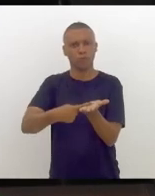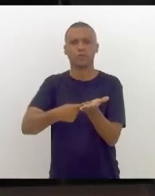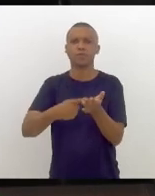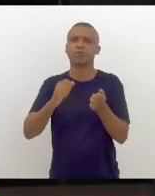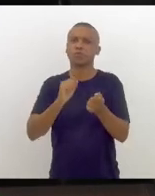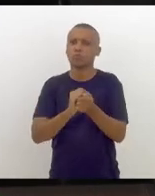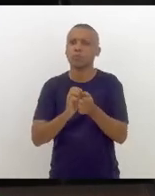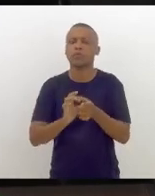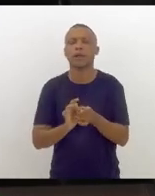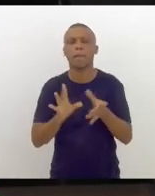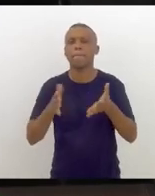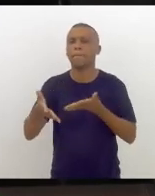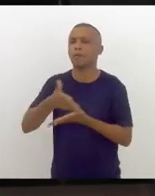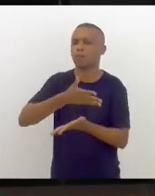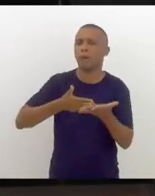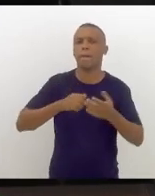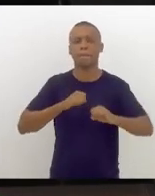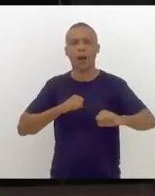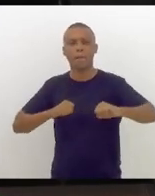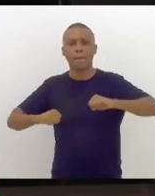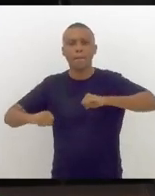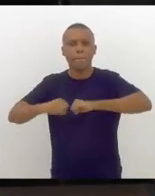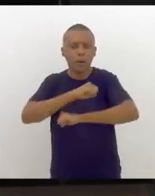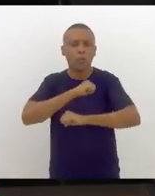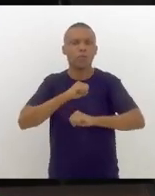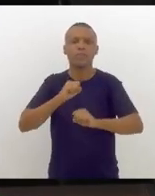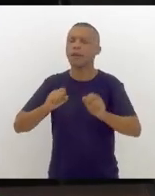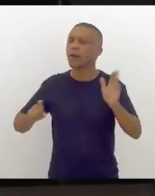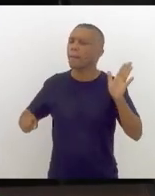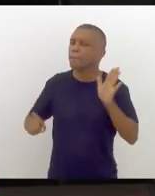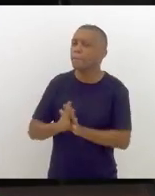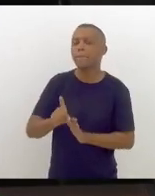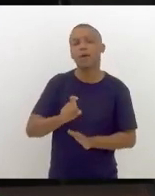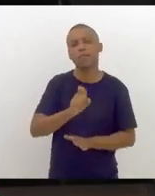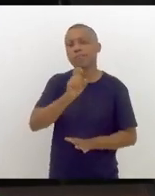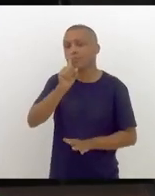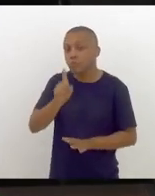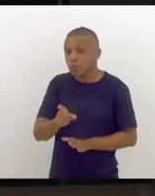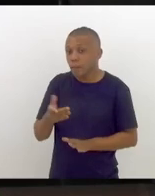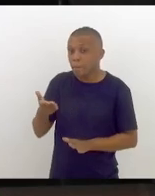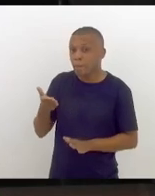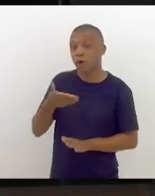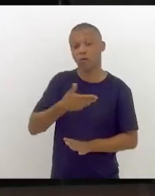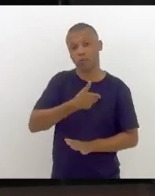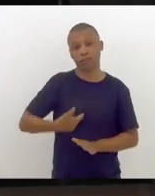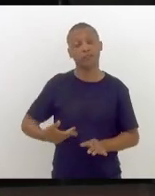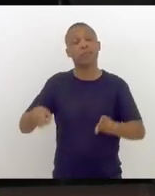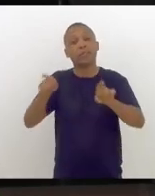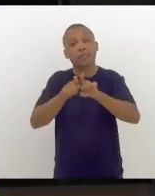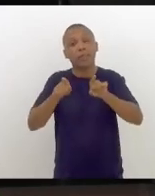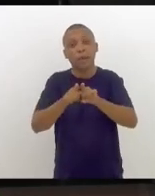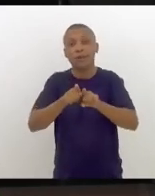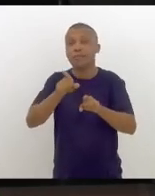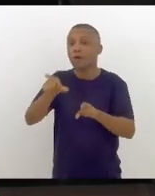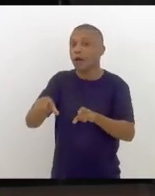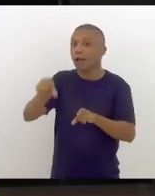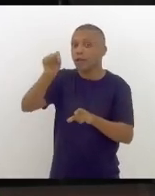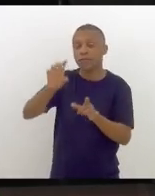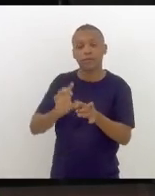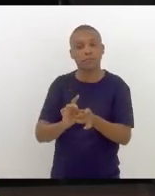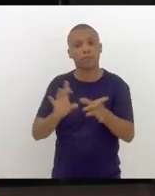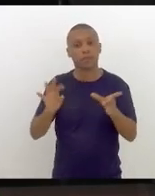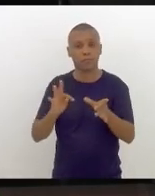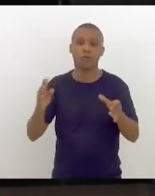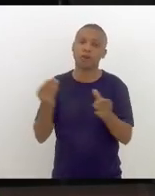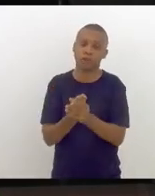democracia a luta republicana fica aqui a pergunta para o governador que também eleito democraticamente